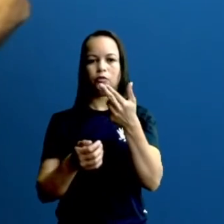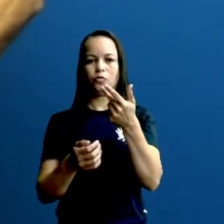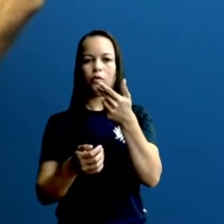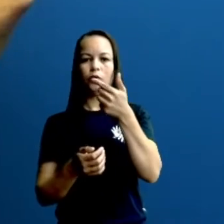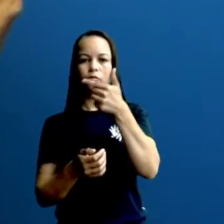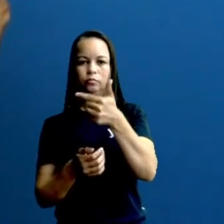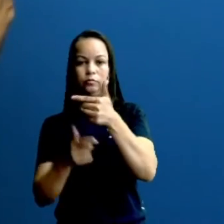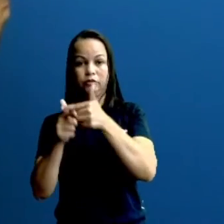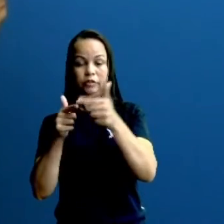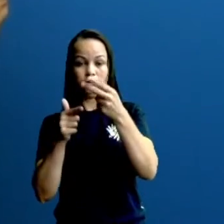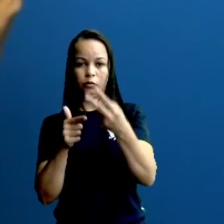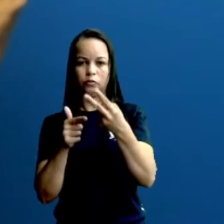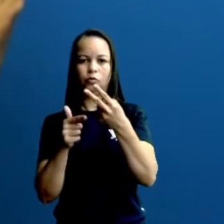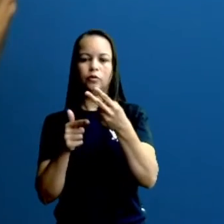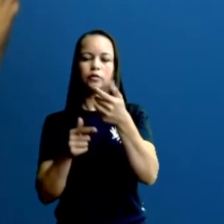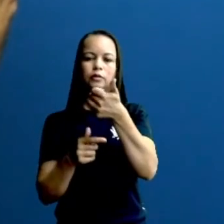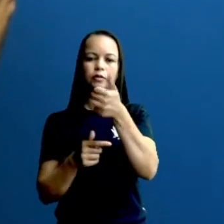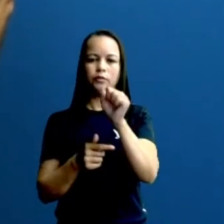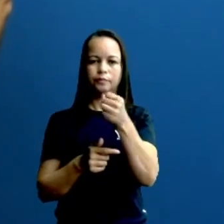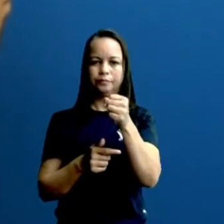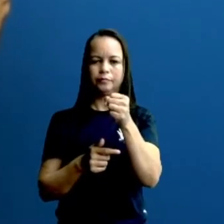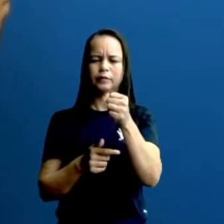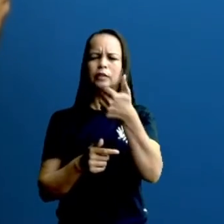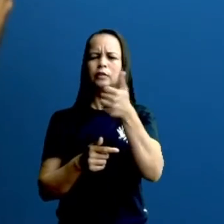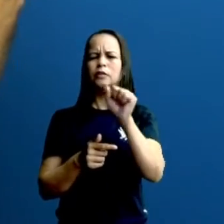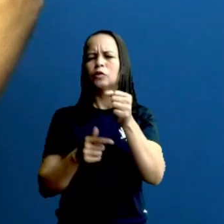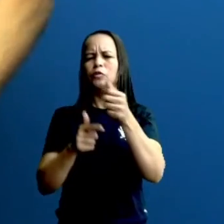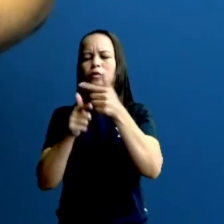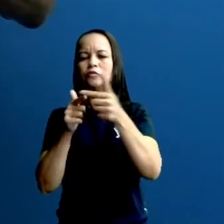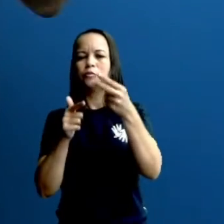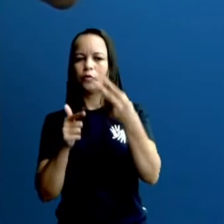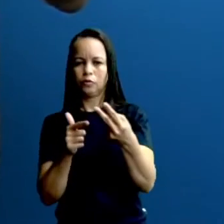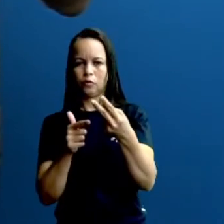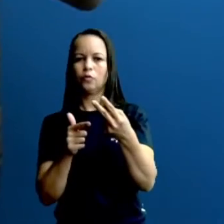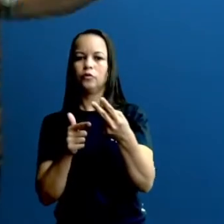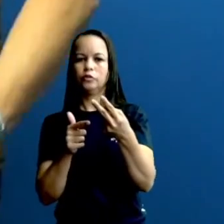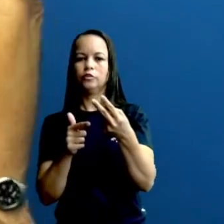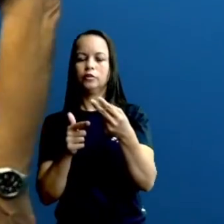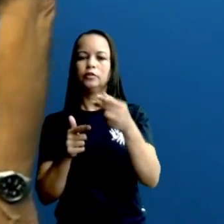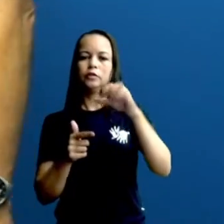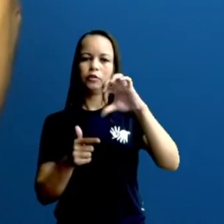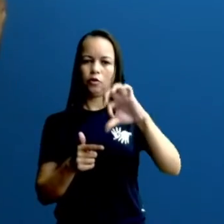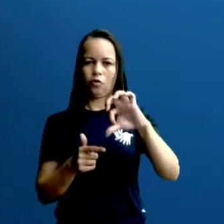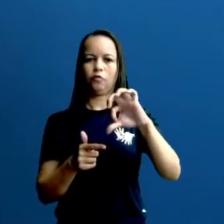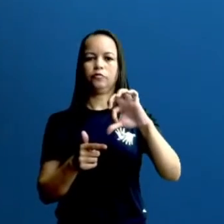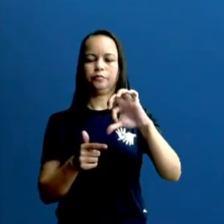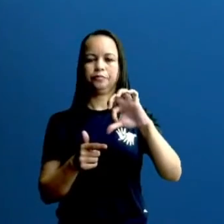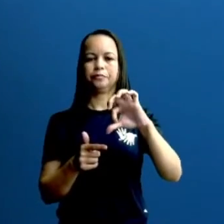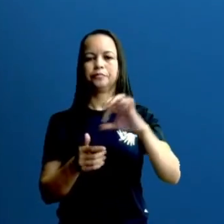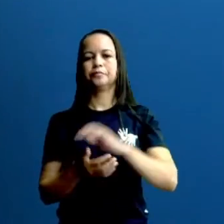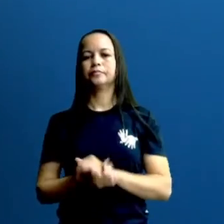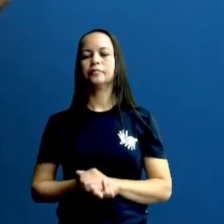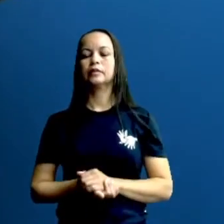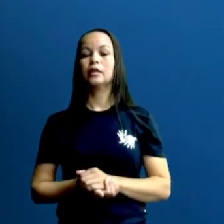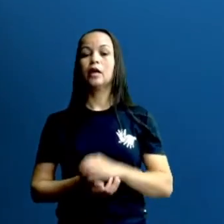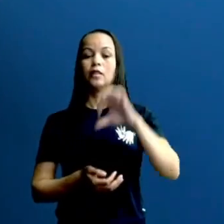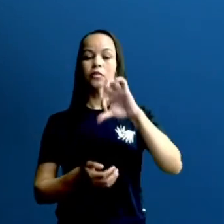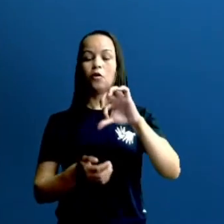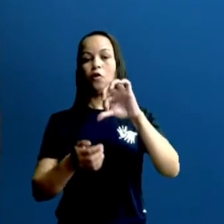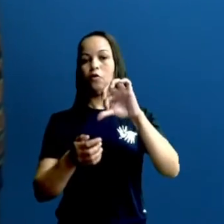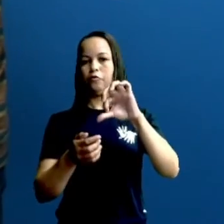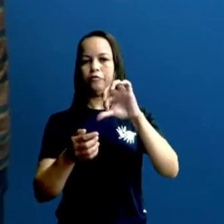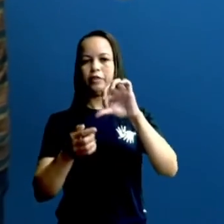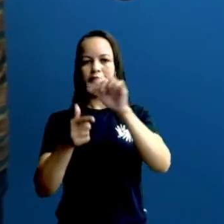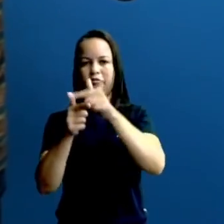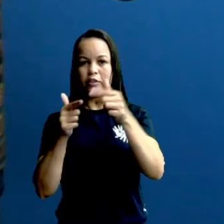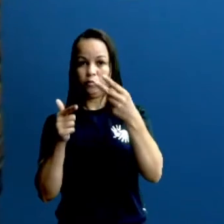2? Sim. Dá 18. 18 dá para dividir por 2? Sim. 18 por 2 dá 9. 9 não é